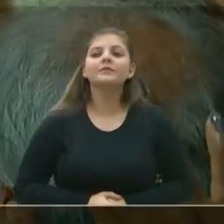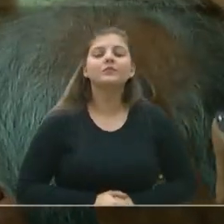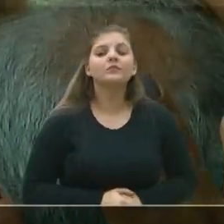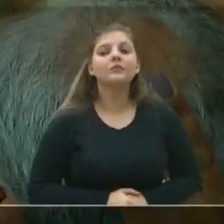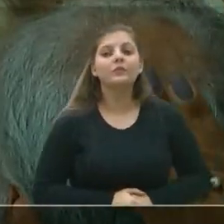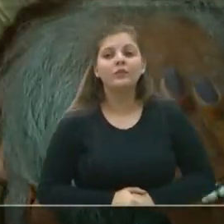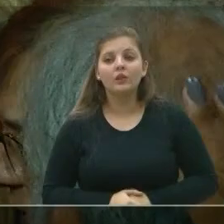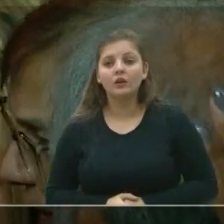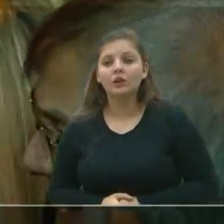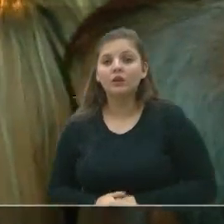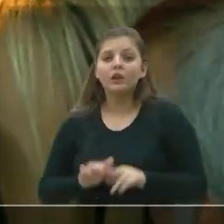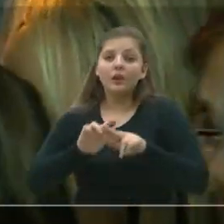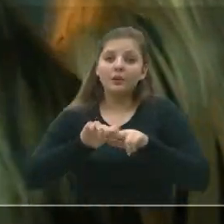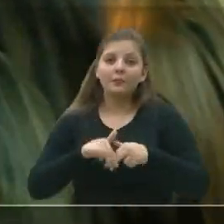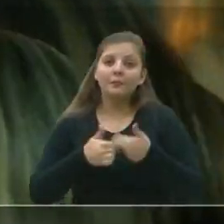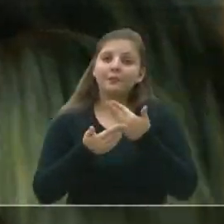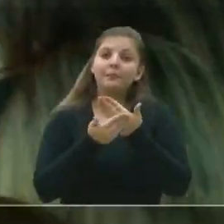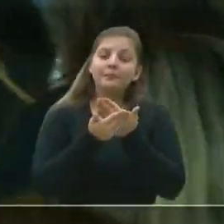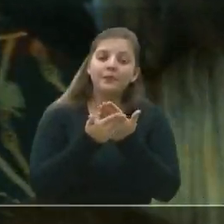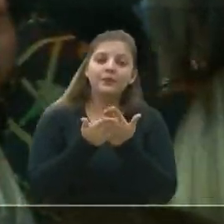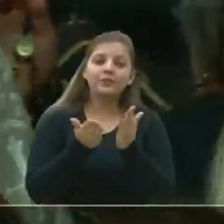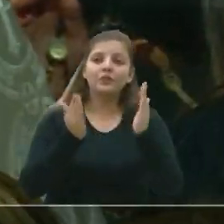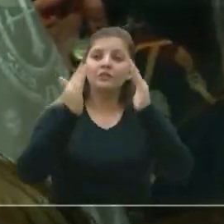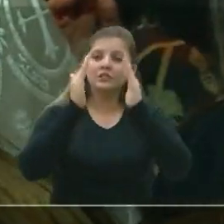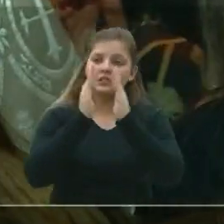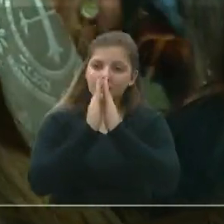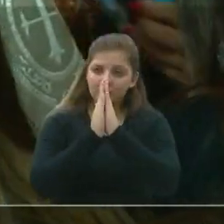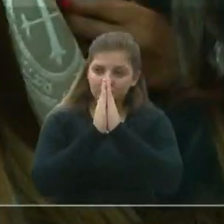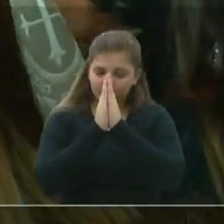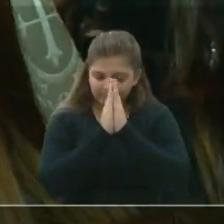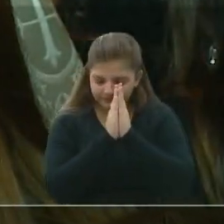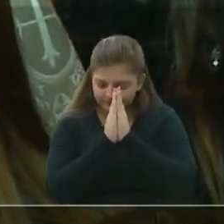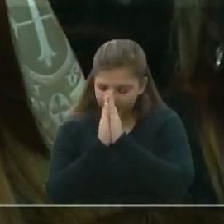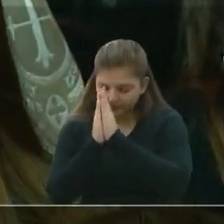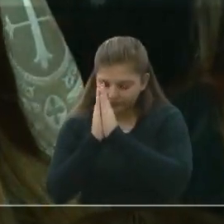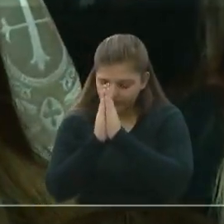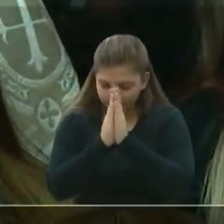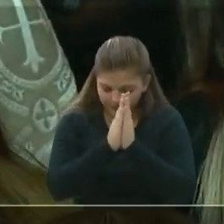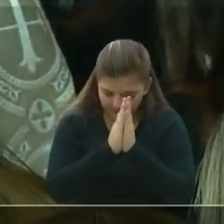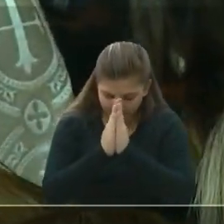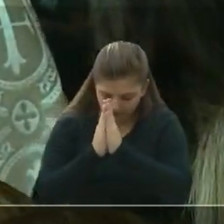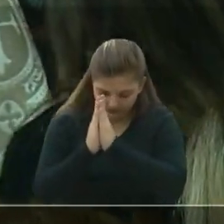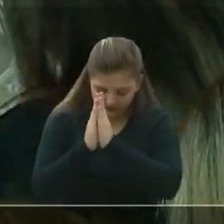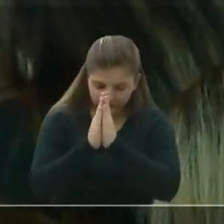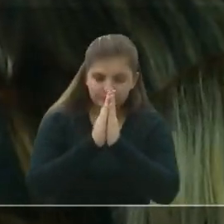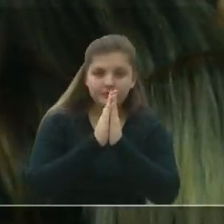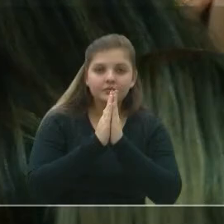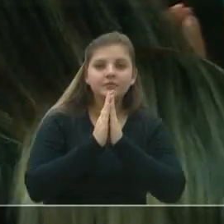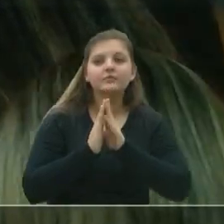Estou rezando por você. Estou rezando por você.